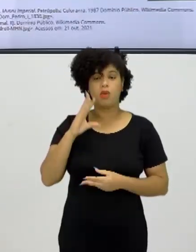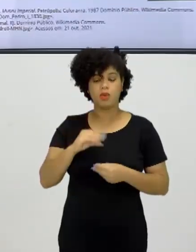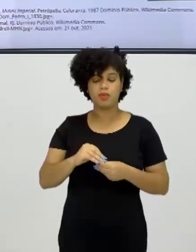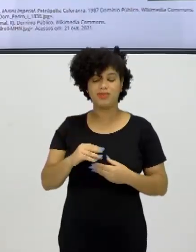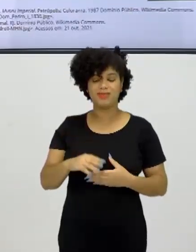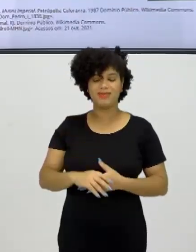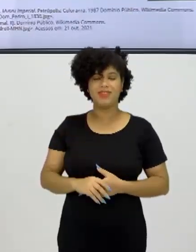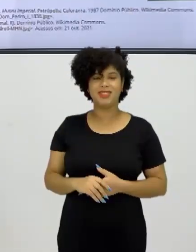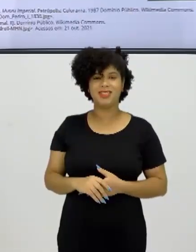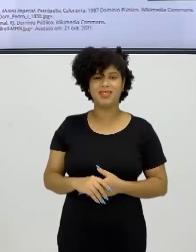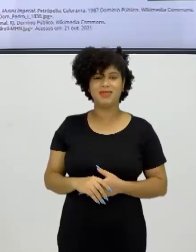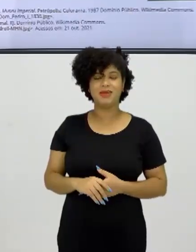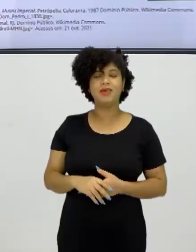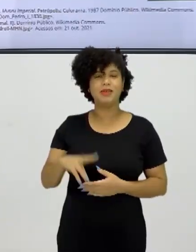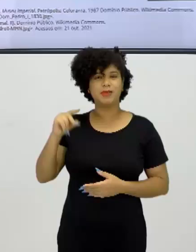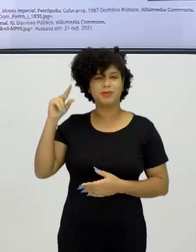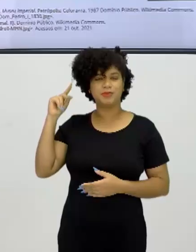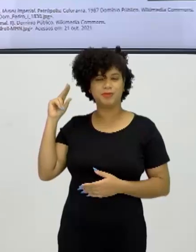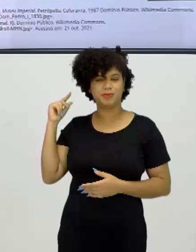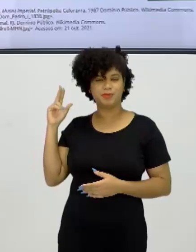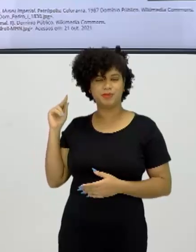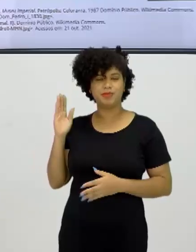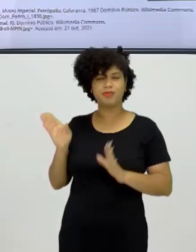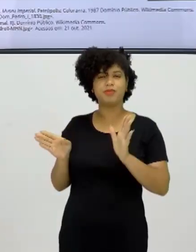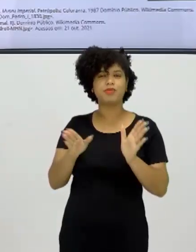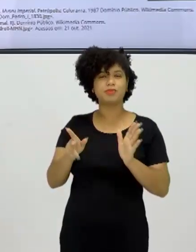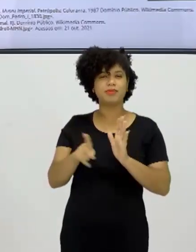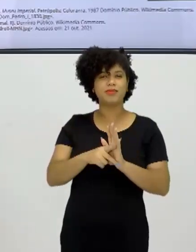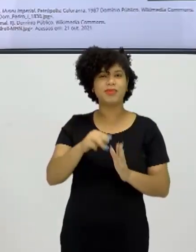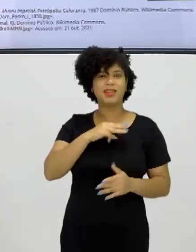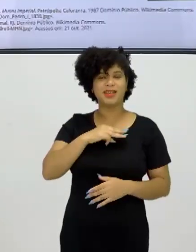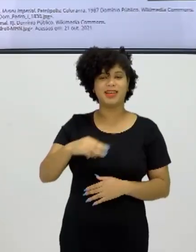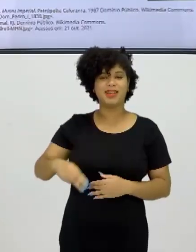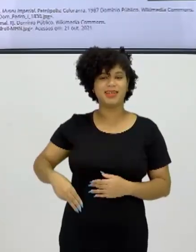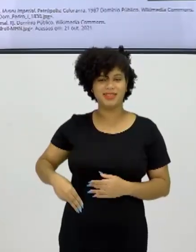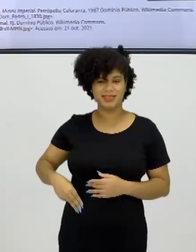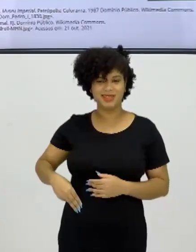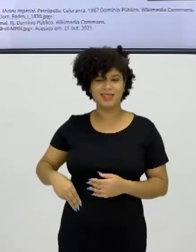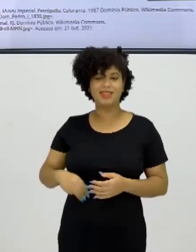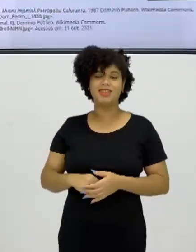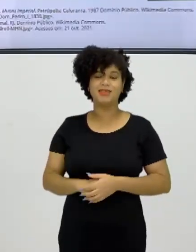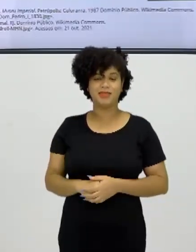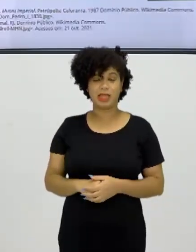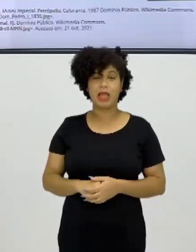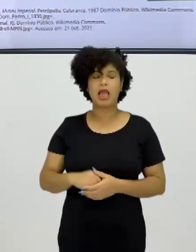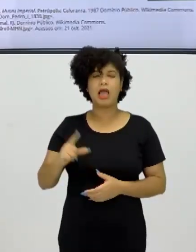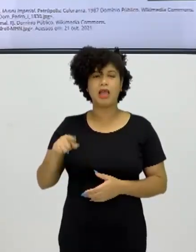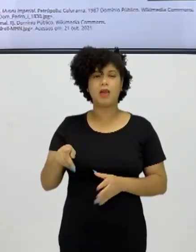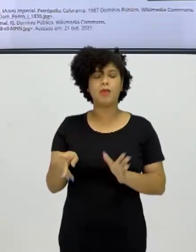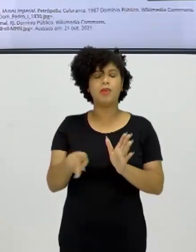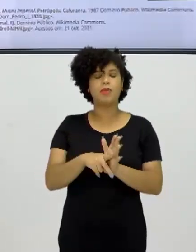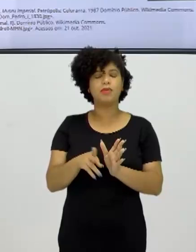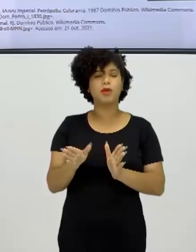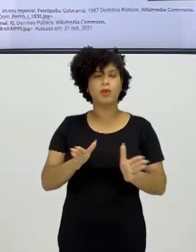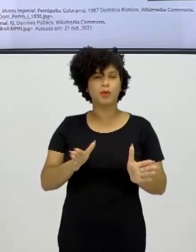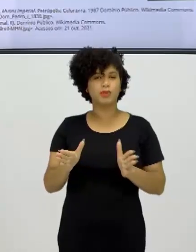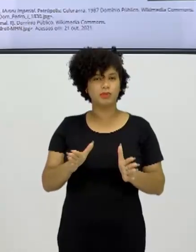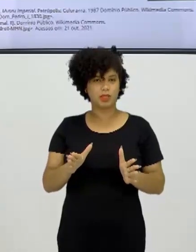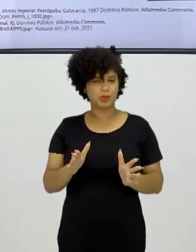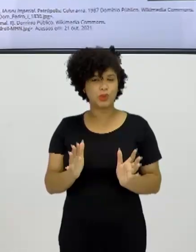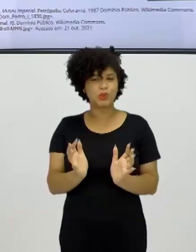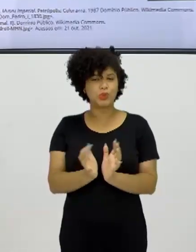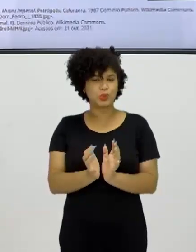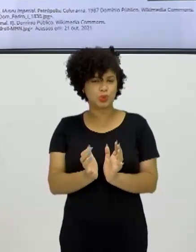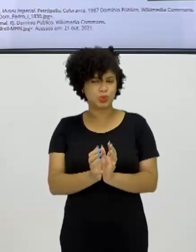durante a época colonial, durante o período monárquico, enquanto rolou essa época da escravidão no Brasil, se